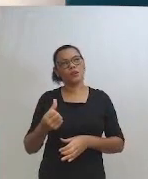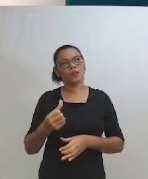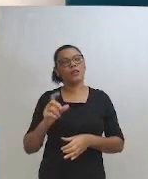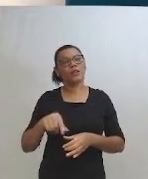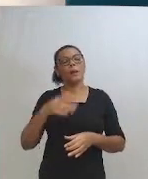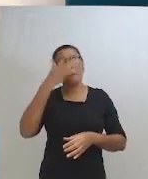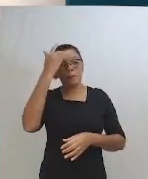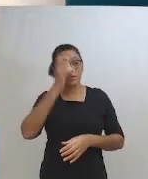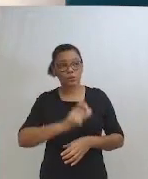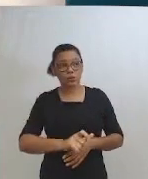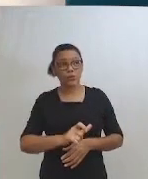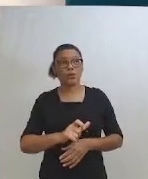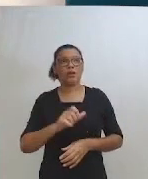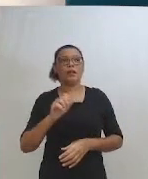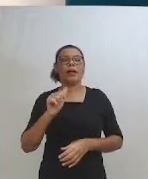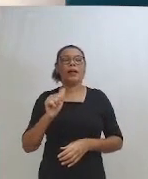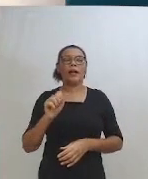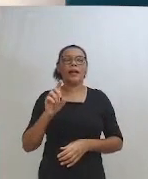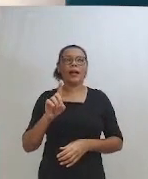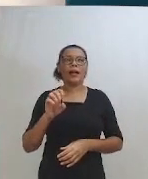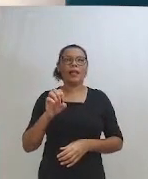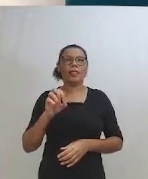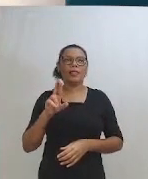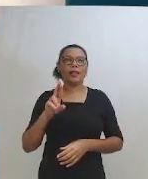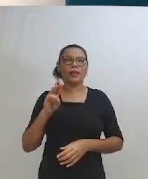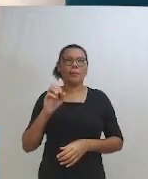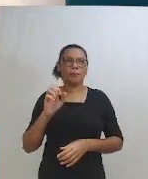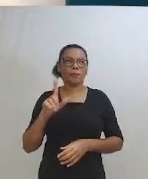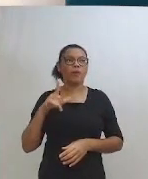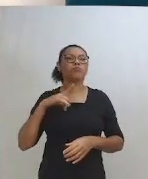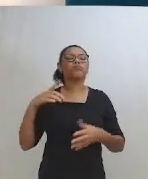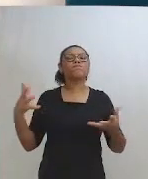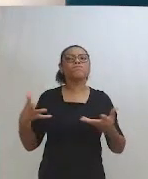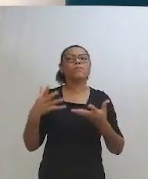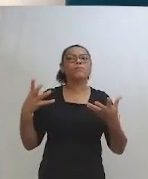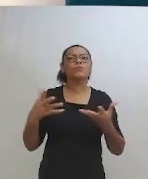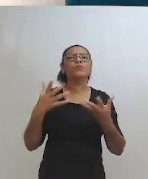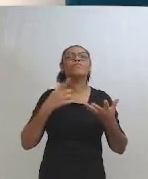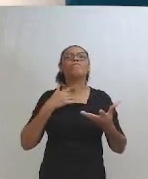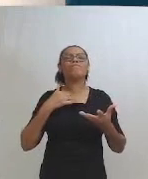dos Santos. A primeira motivação que ensejou a nossa